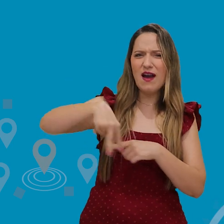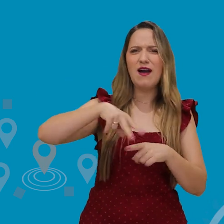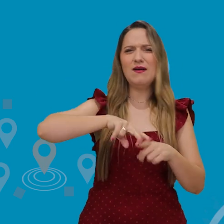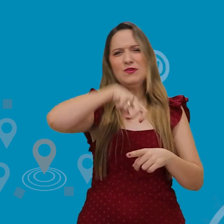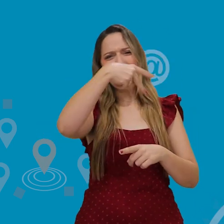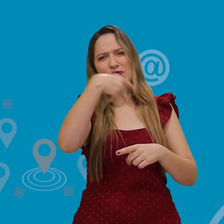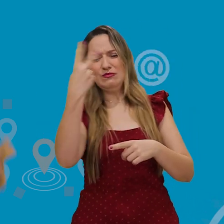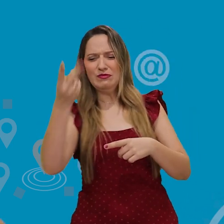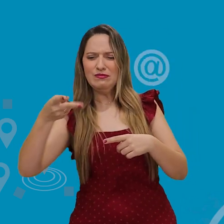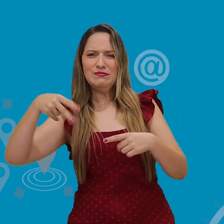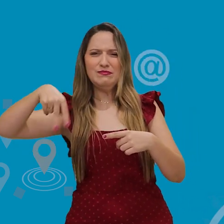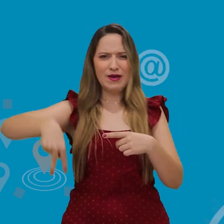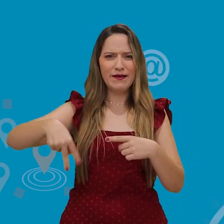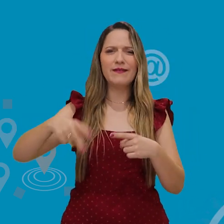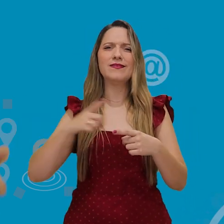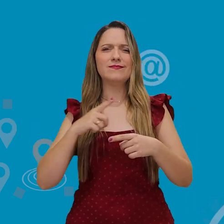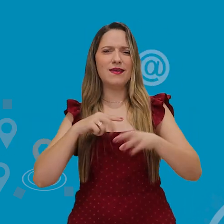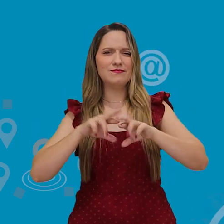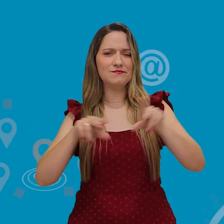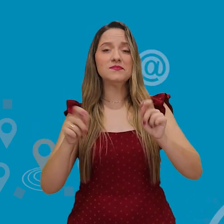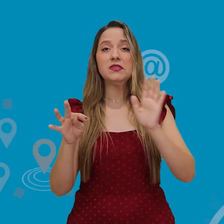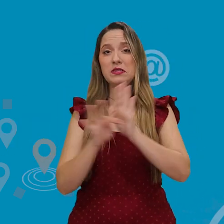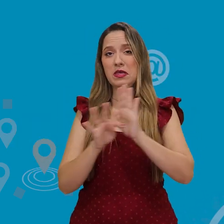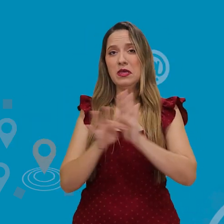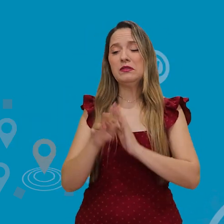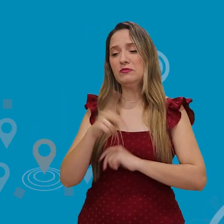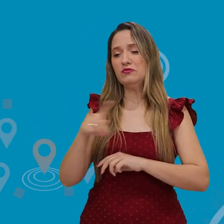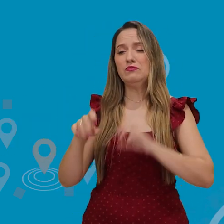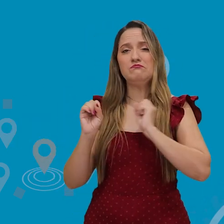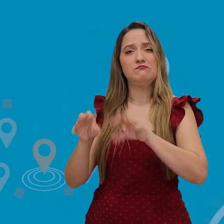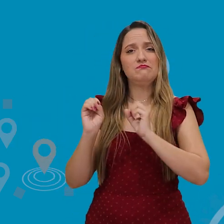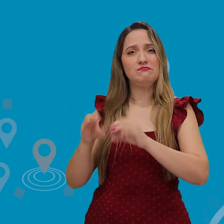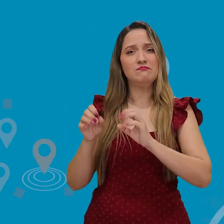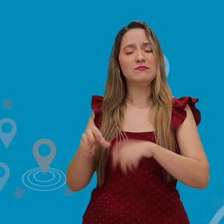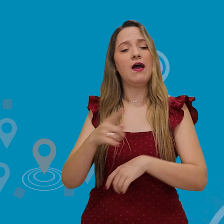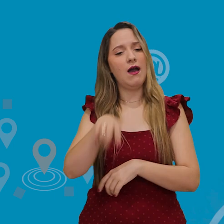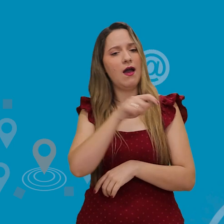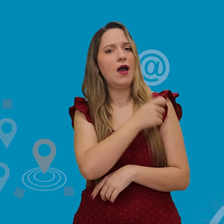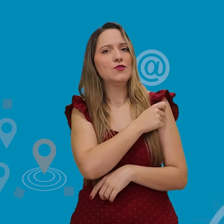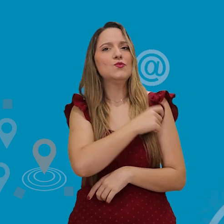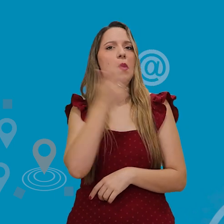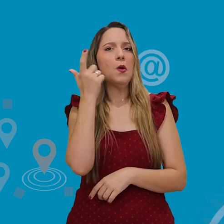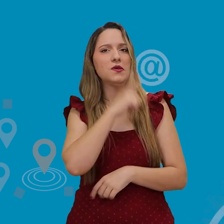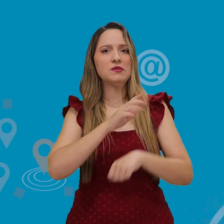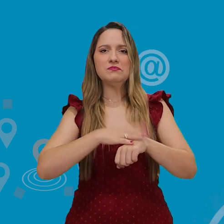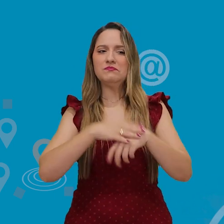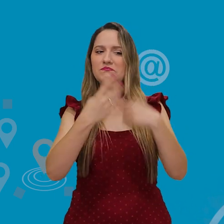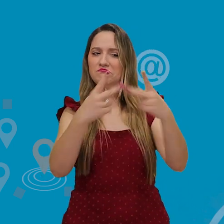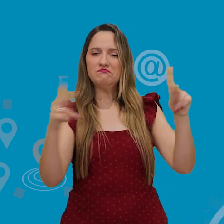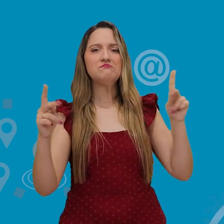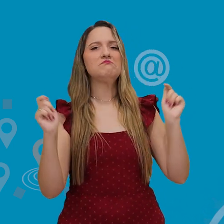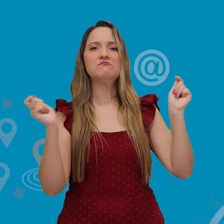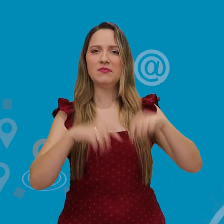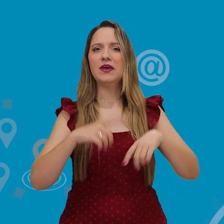professor e passado aos alunos para que eles mesmos possam criar o seu percurso. E eu já